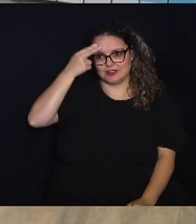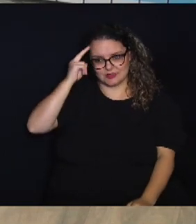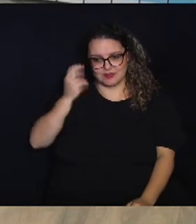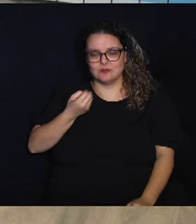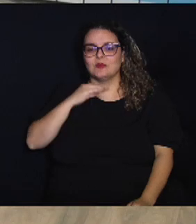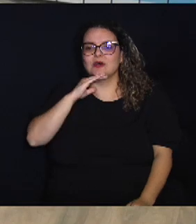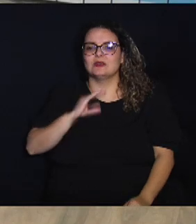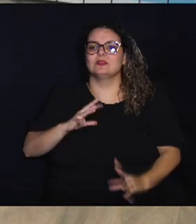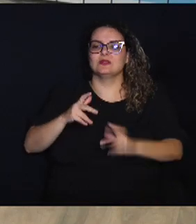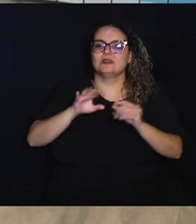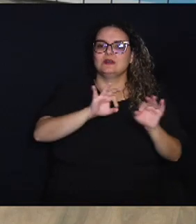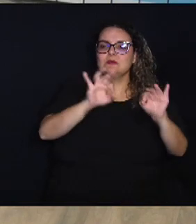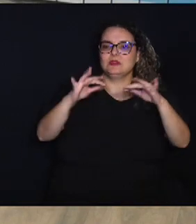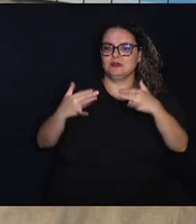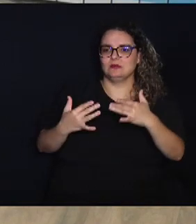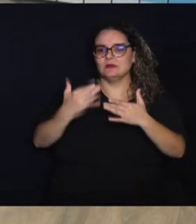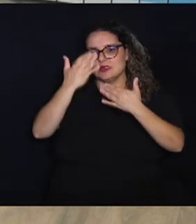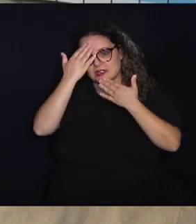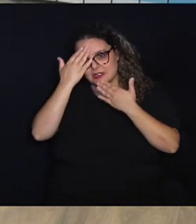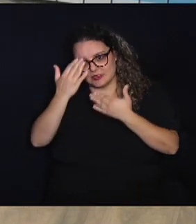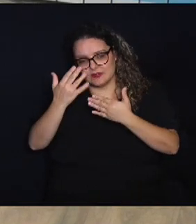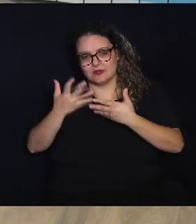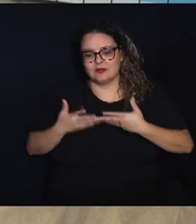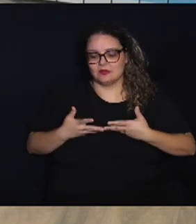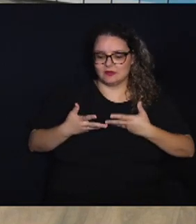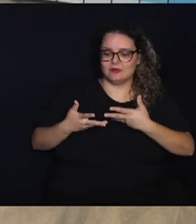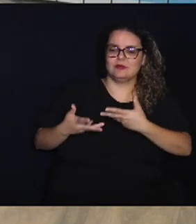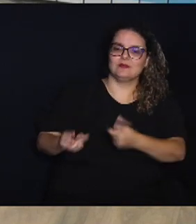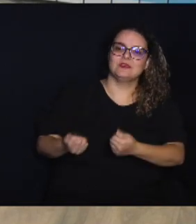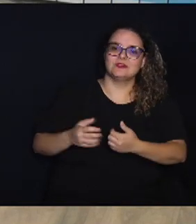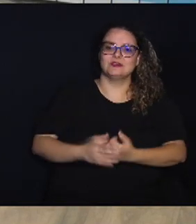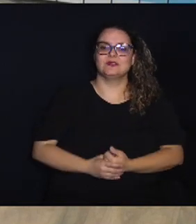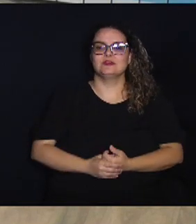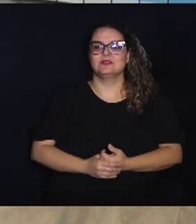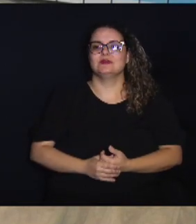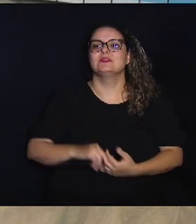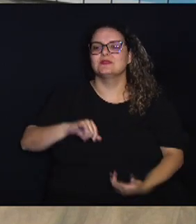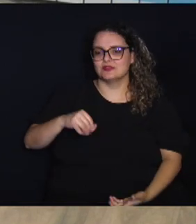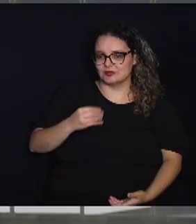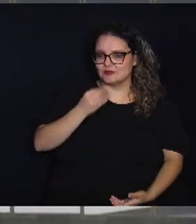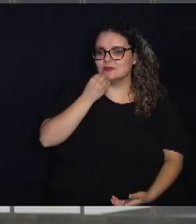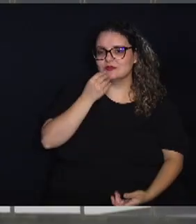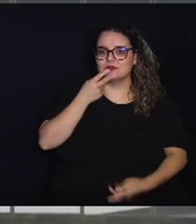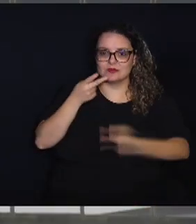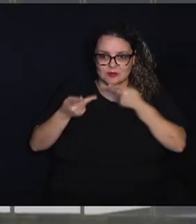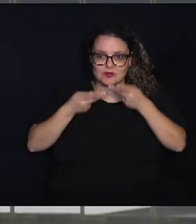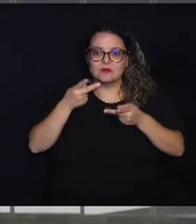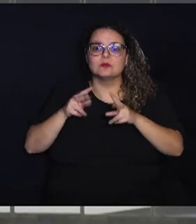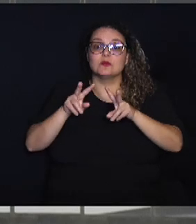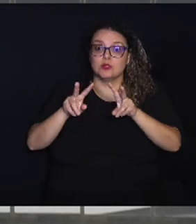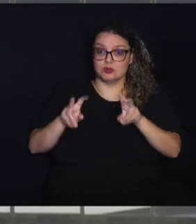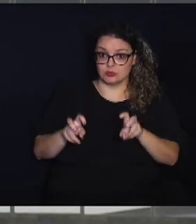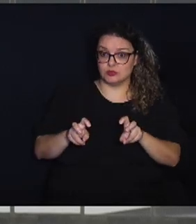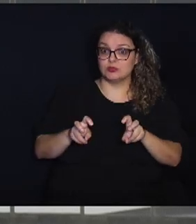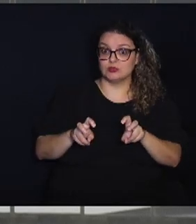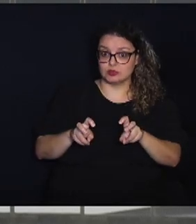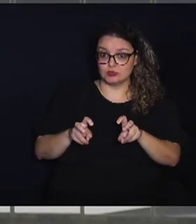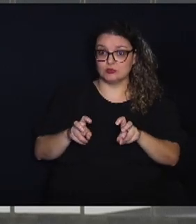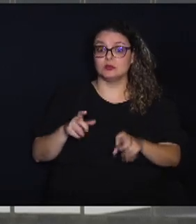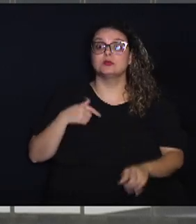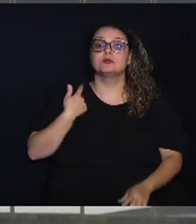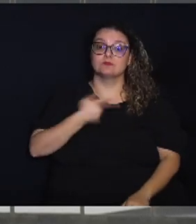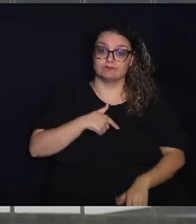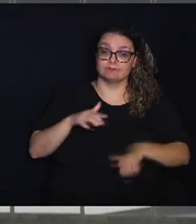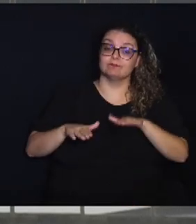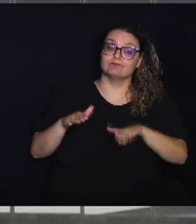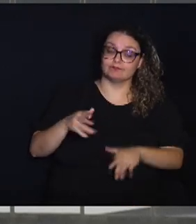todos os telespectadores. Eu agradeço o convite, e a oportunidade de falar aqui de um assunto que a gente às vezes